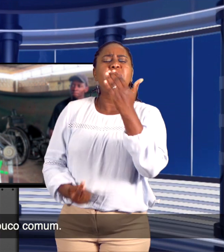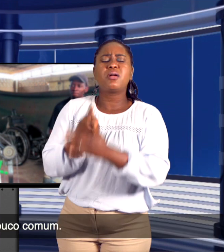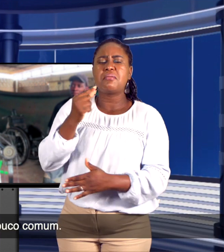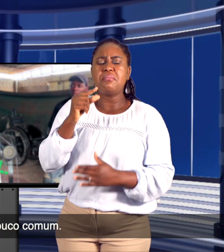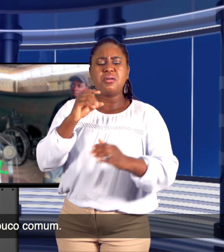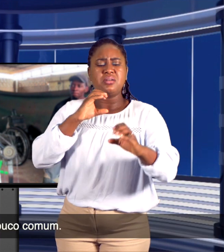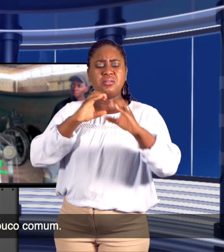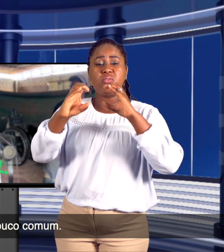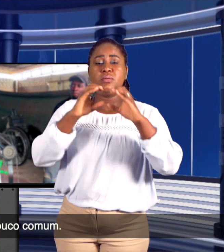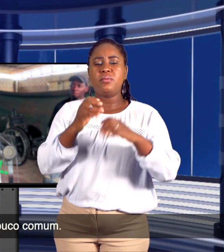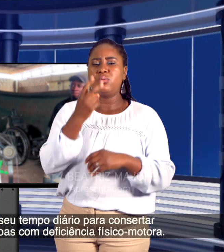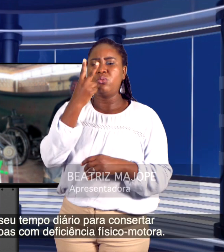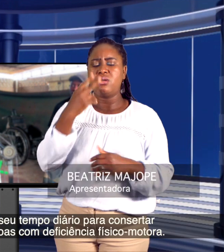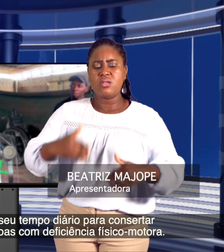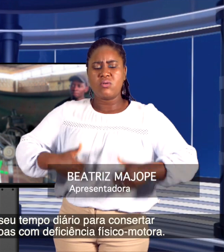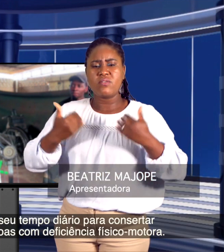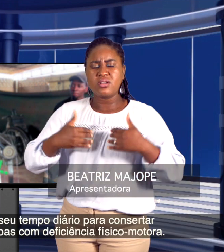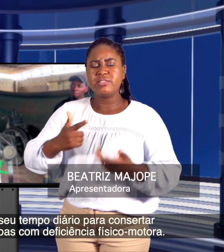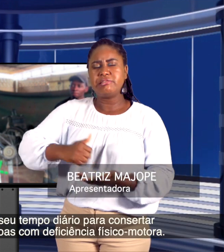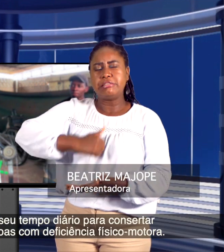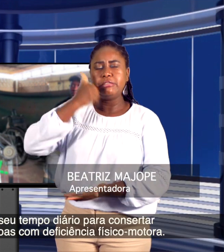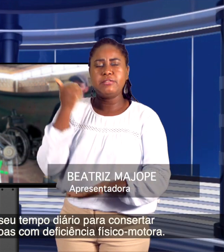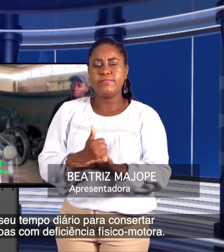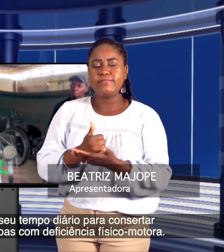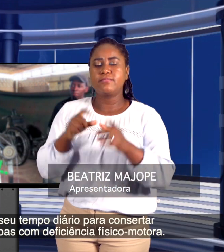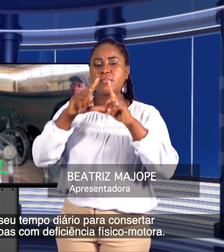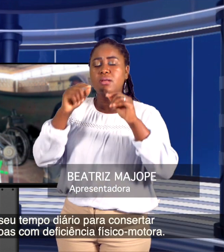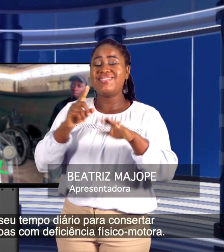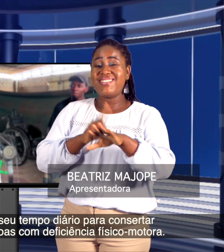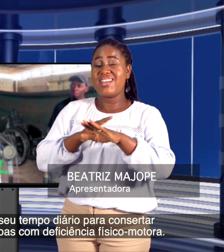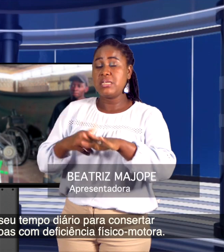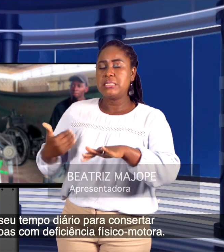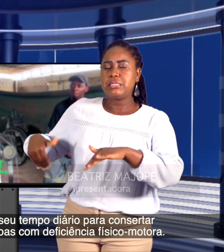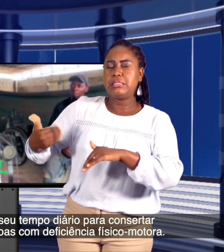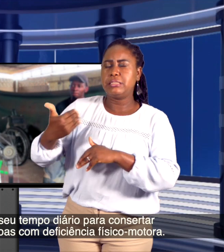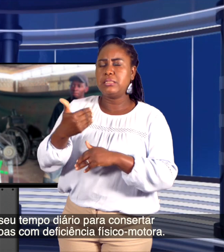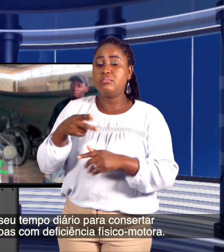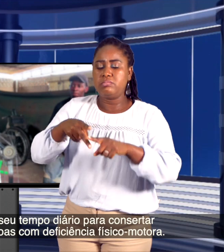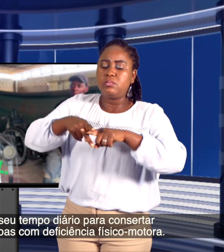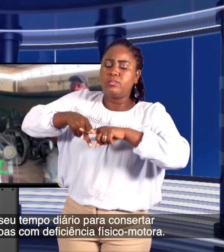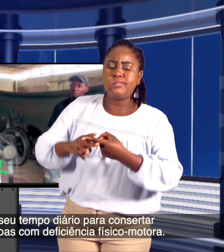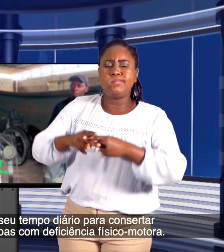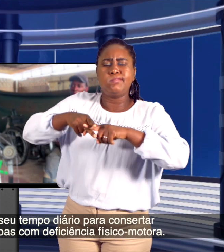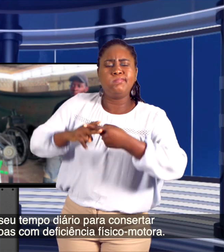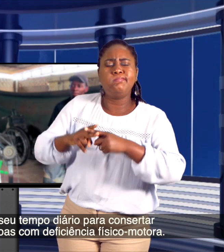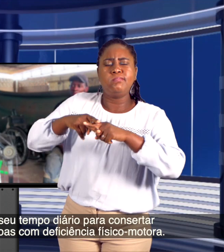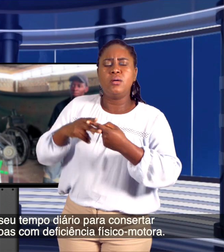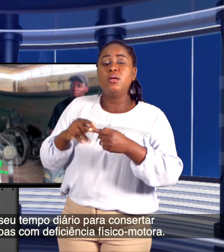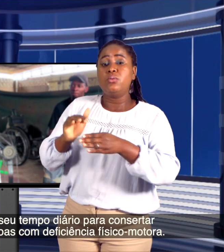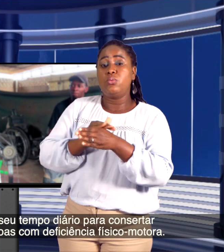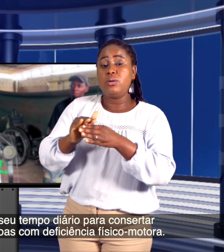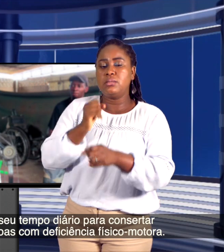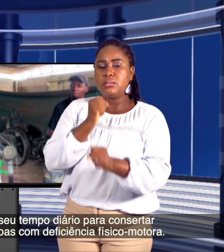Um caso pouco comum. Dois jovens dedicam parte do seu tempo diário para consertar meios de compensação